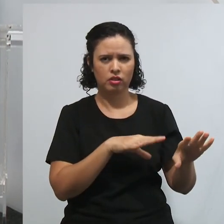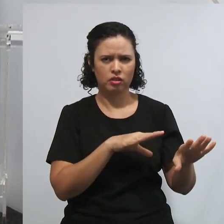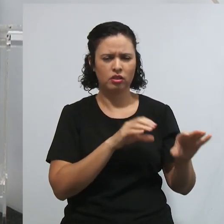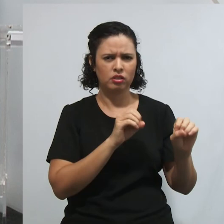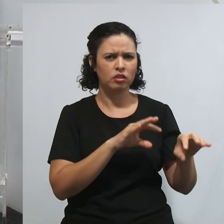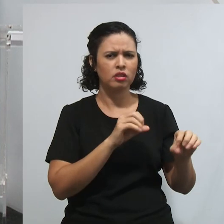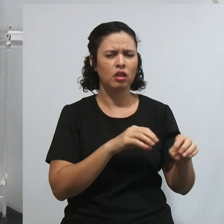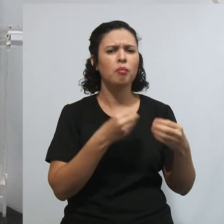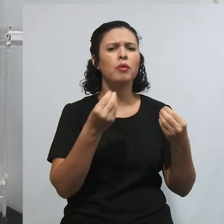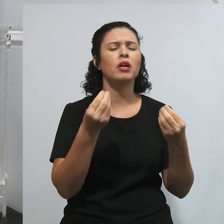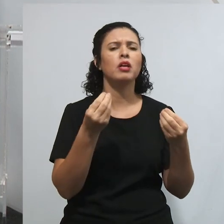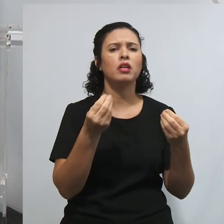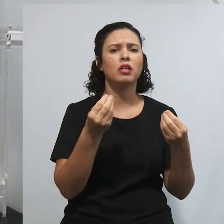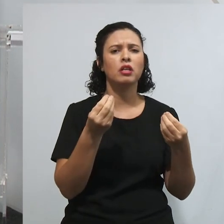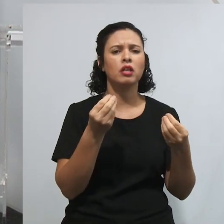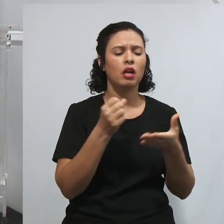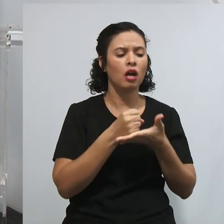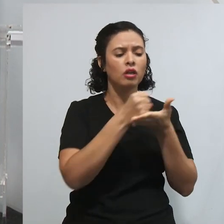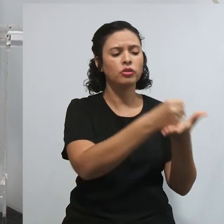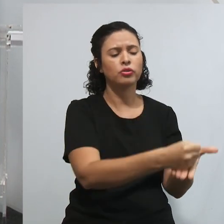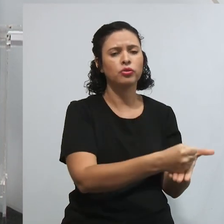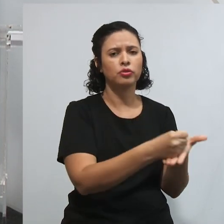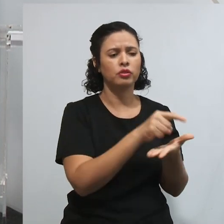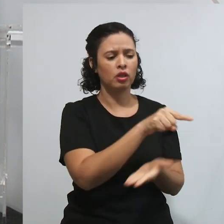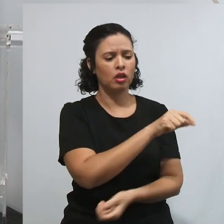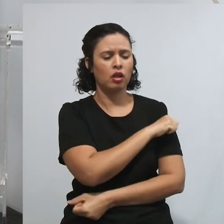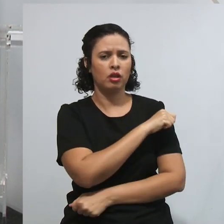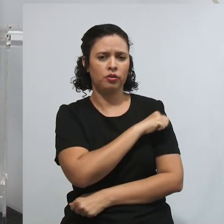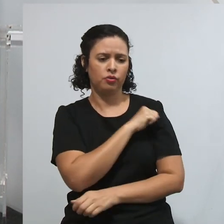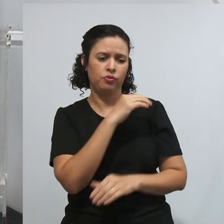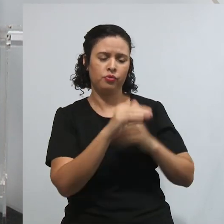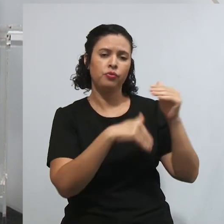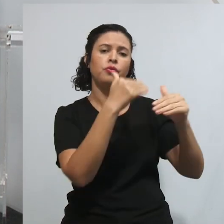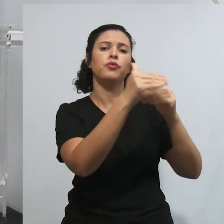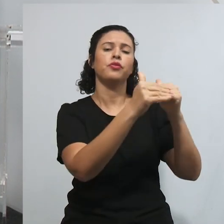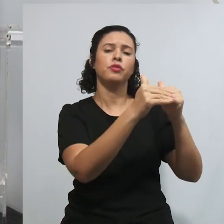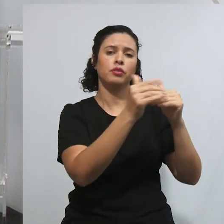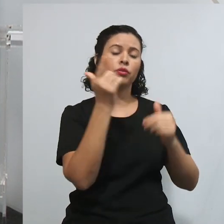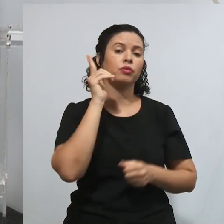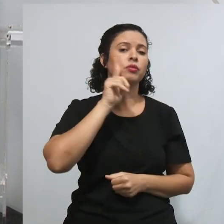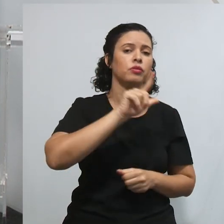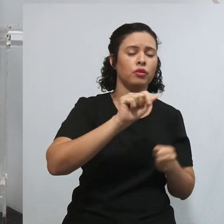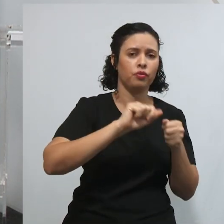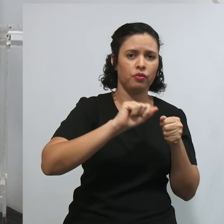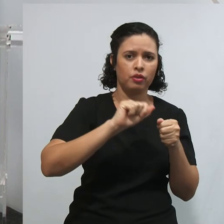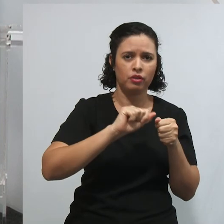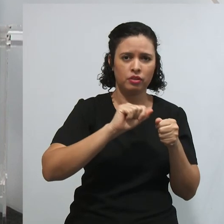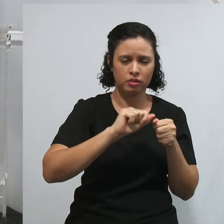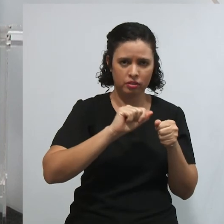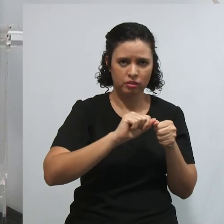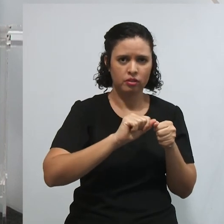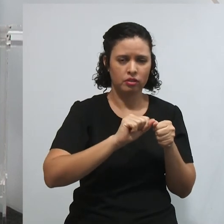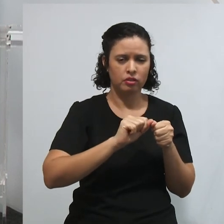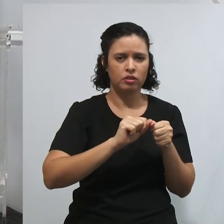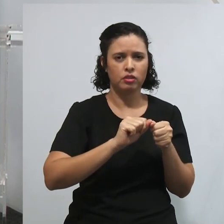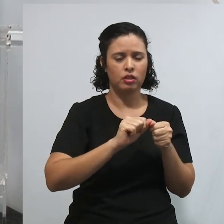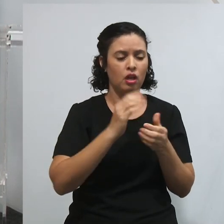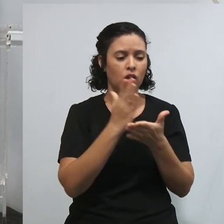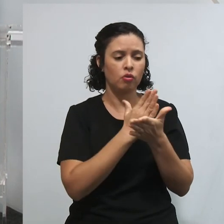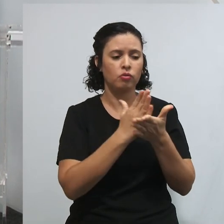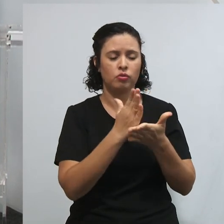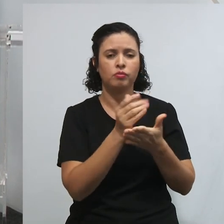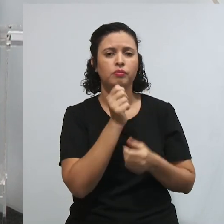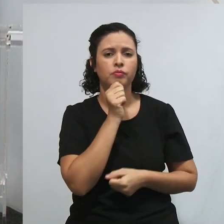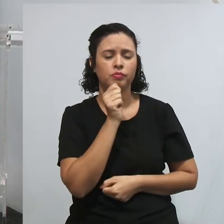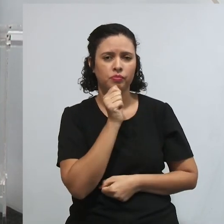que já sabe, para quê? Né? Ou contribuir para que o aluno avance, para que ele seja capaz de fazer aquilo que ele ainda não consegue sem